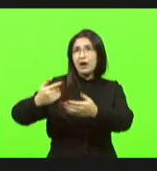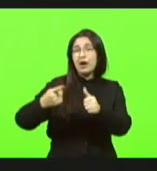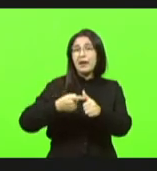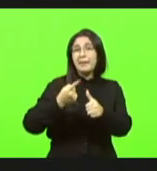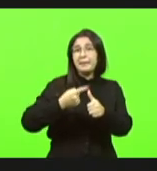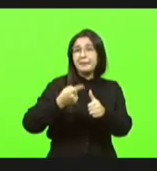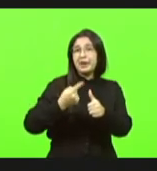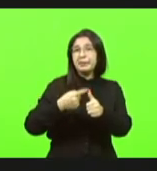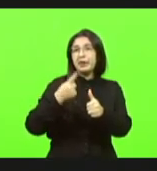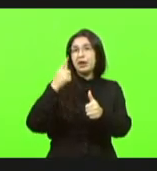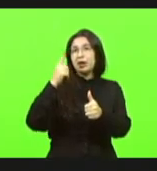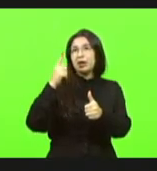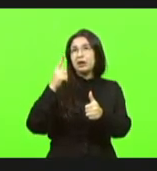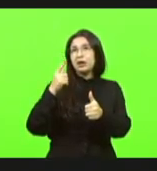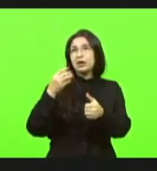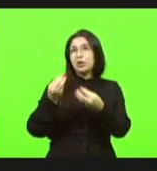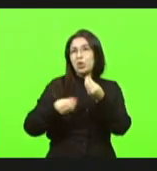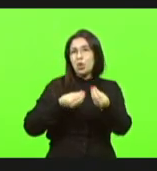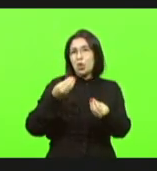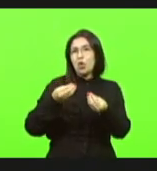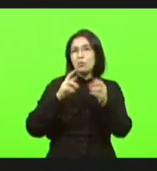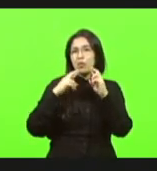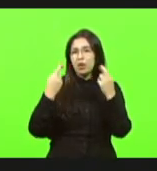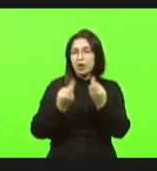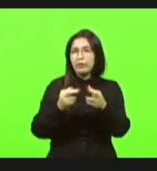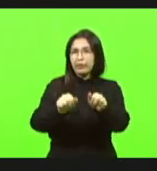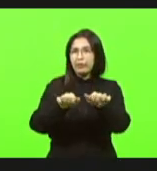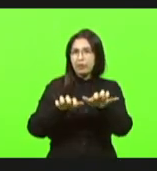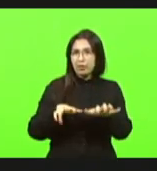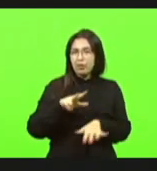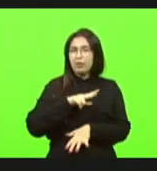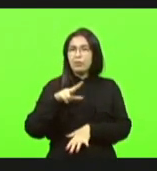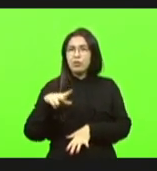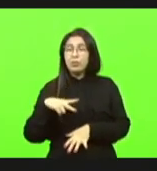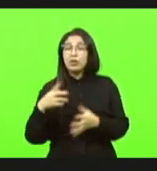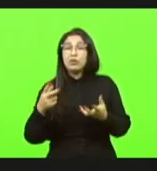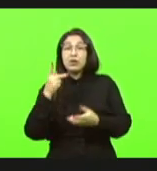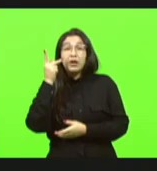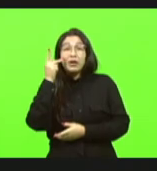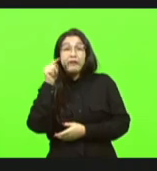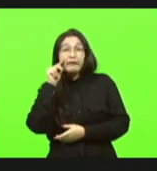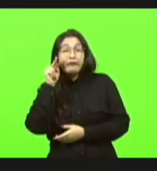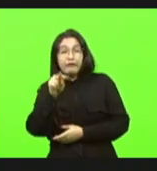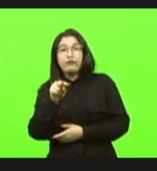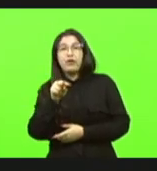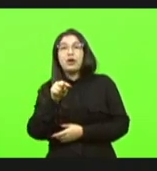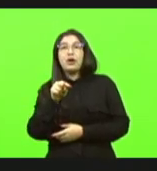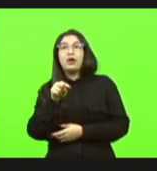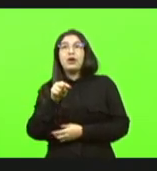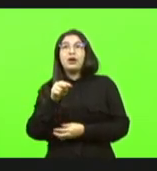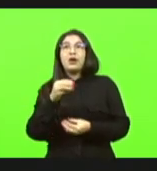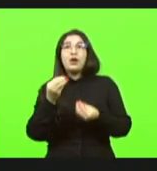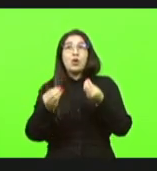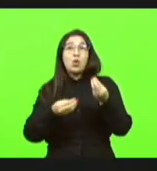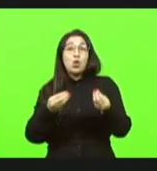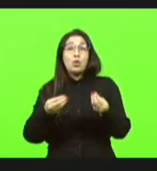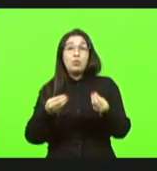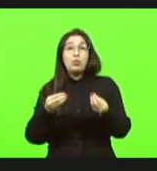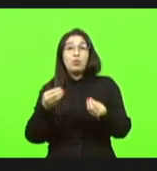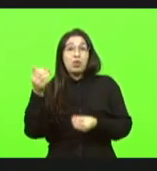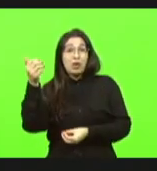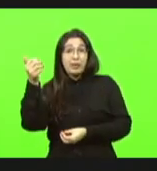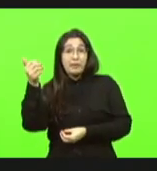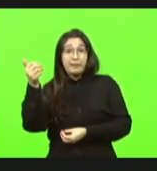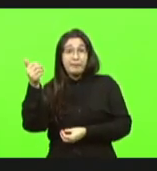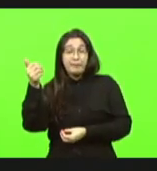primeiro posicionamento deles Na audiência pública eu gostaria de ver uma manifestação uma discussão em torno dos da Super pensão e eu não tô falando